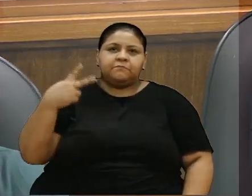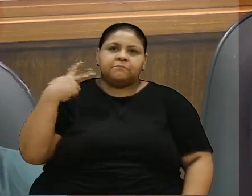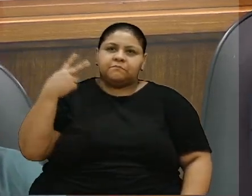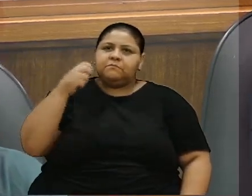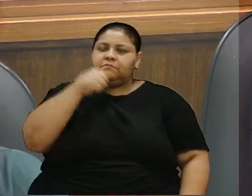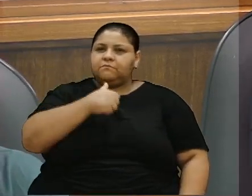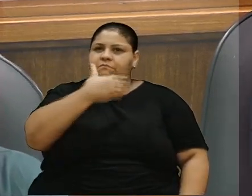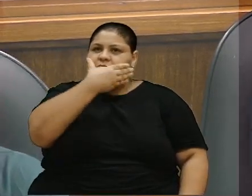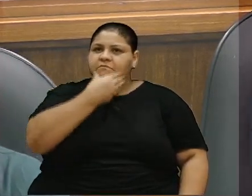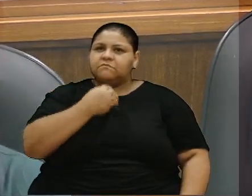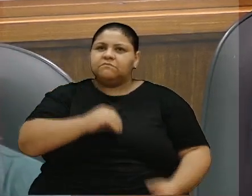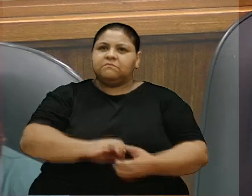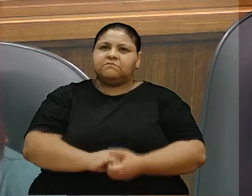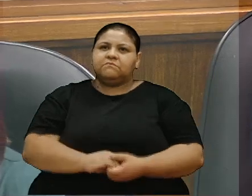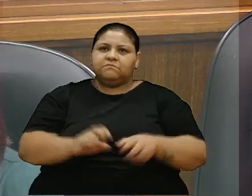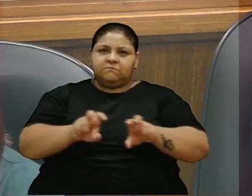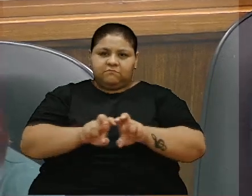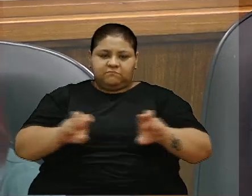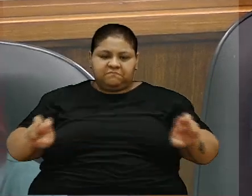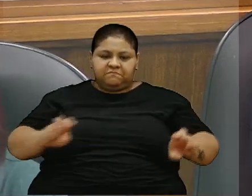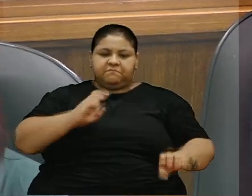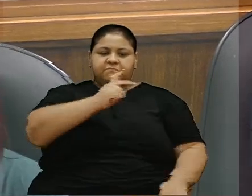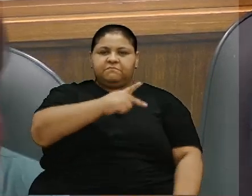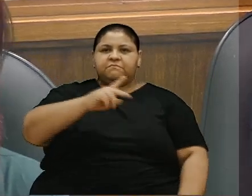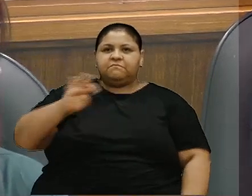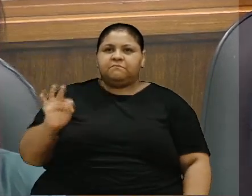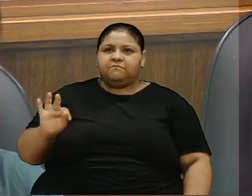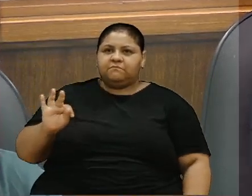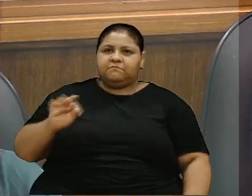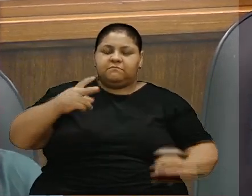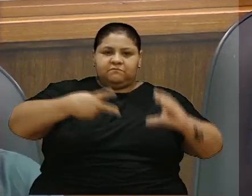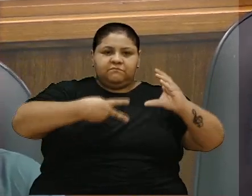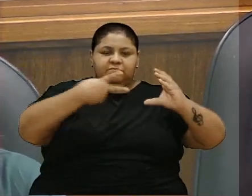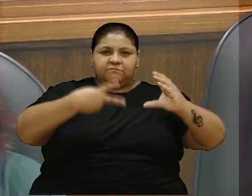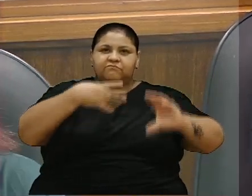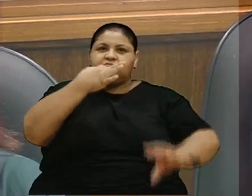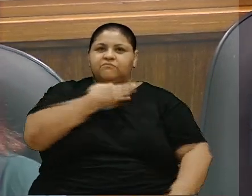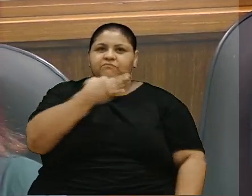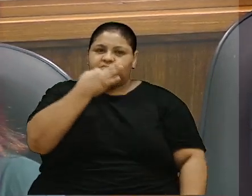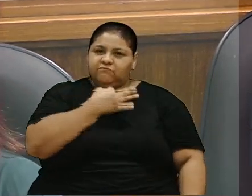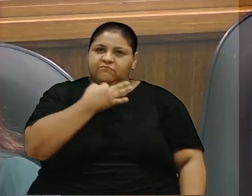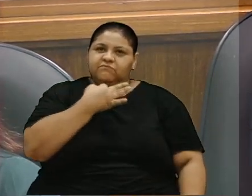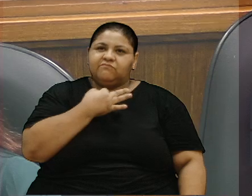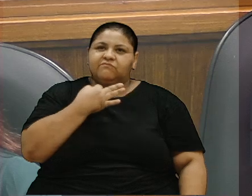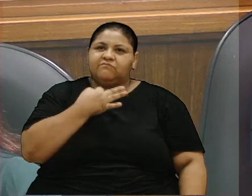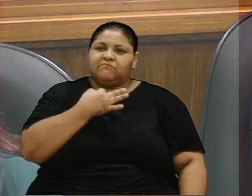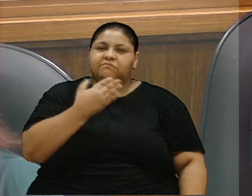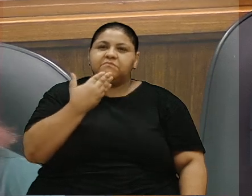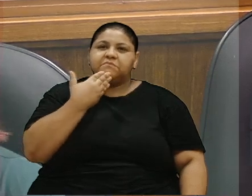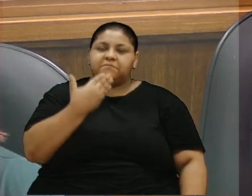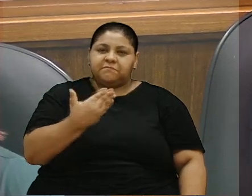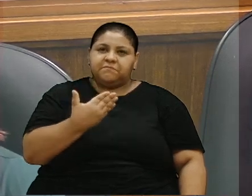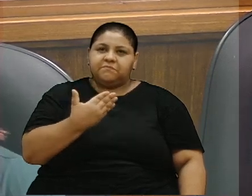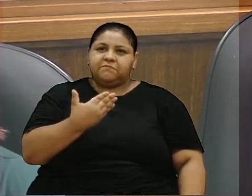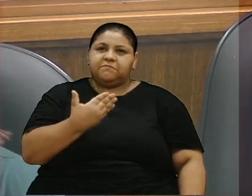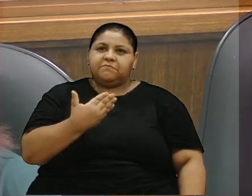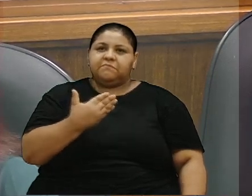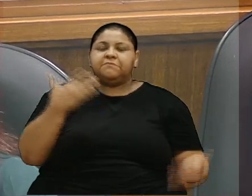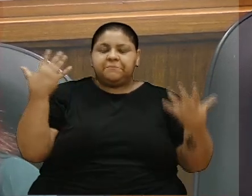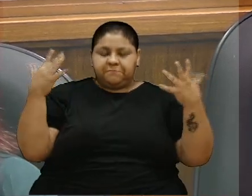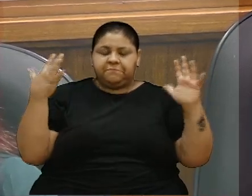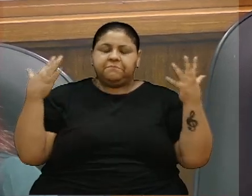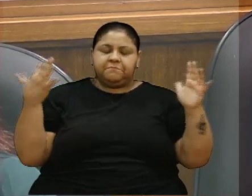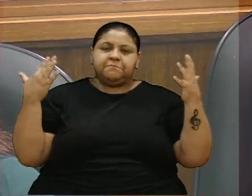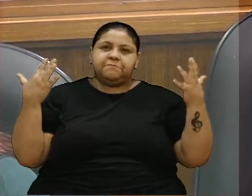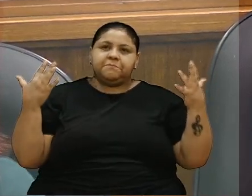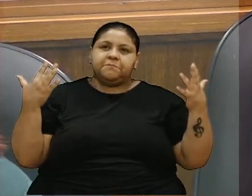senhores vereadores, a bancada do Partido dos Trabalhadores na Câmara Municipal de Caxias do Sul manifesta por meio deste voto de